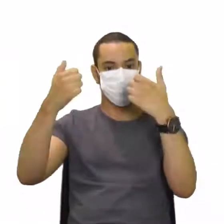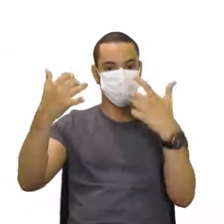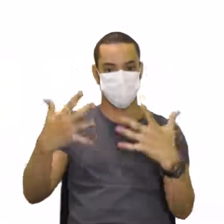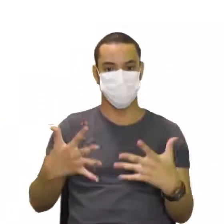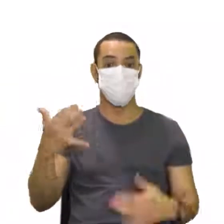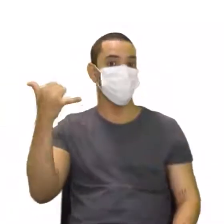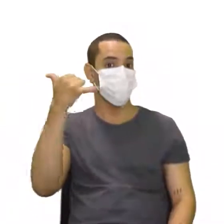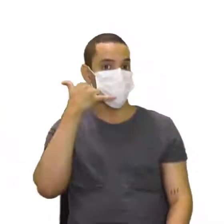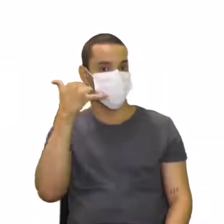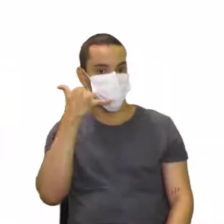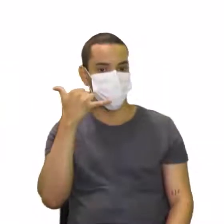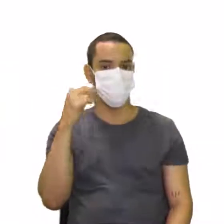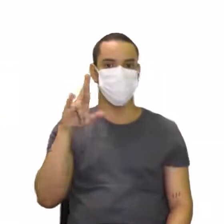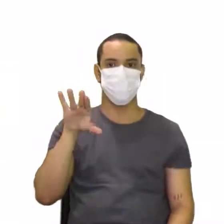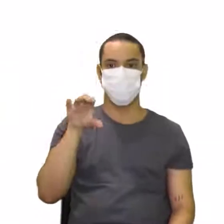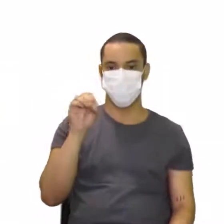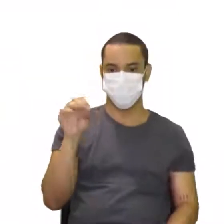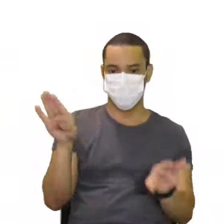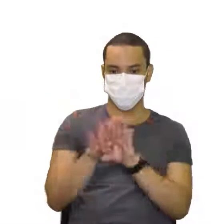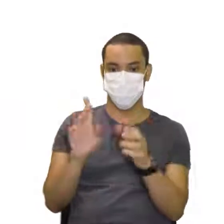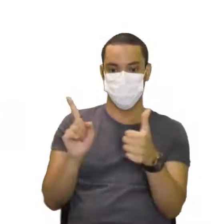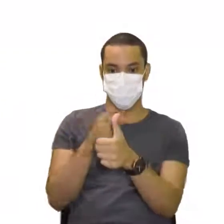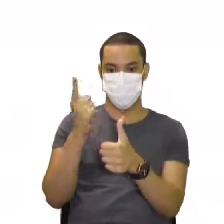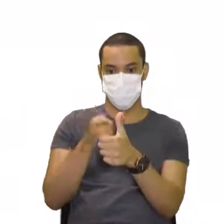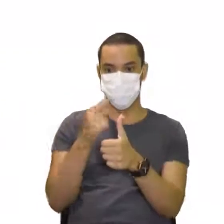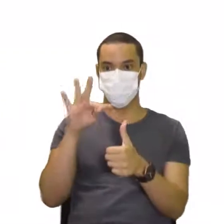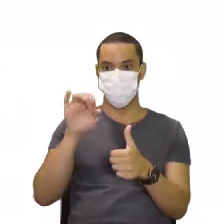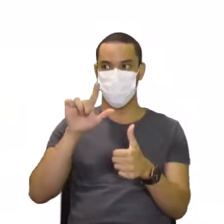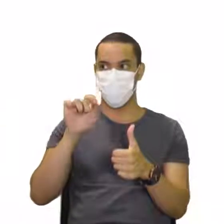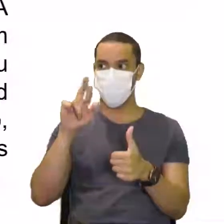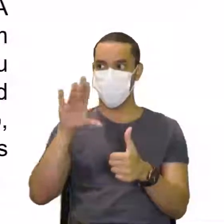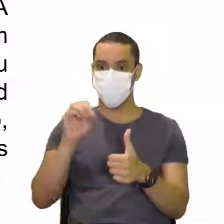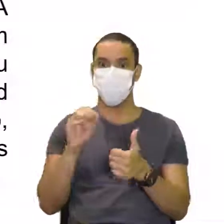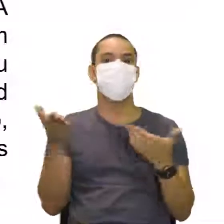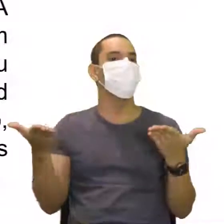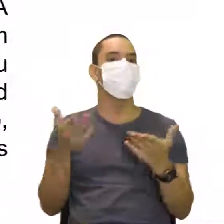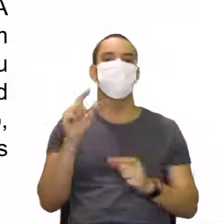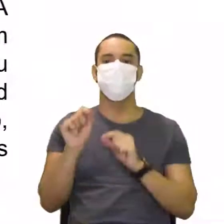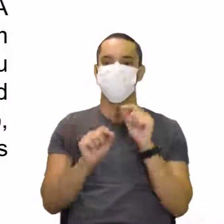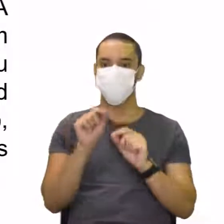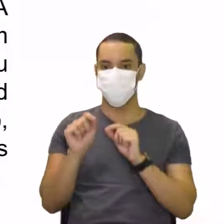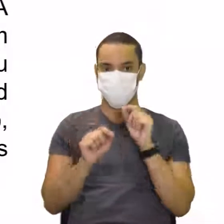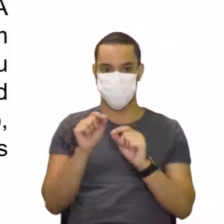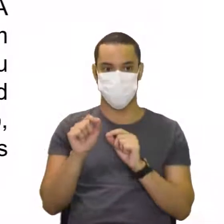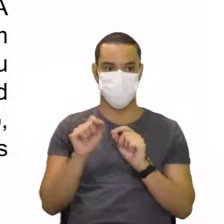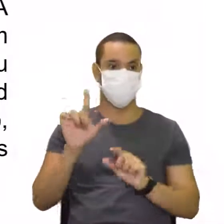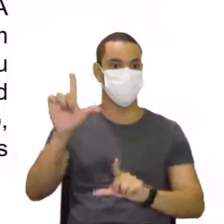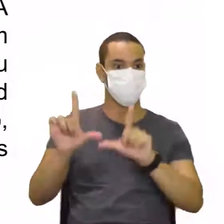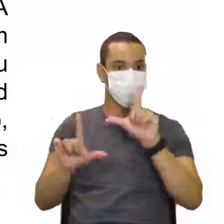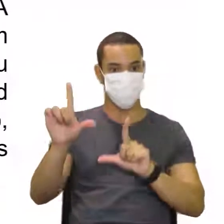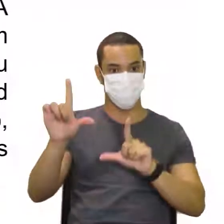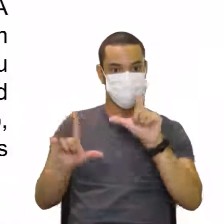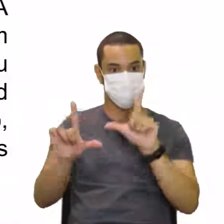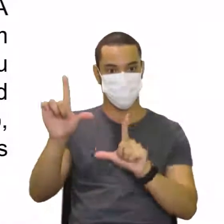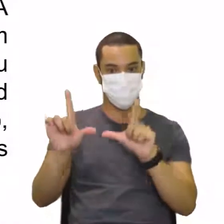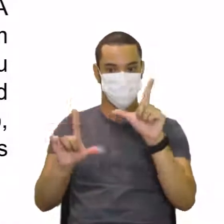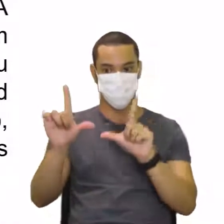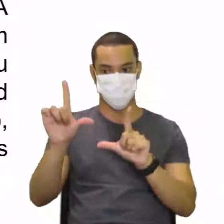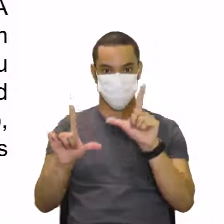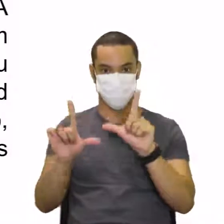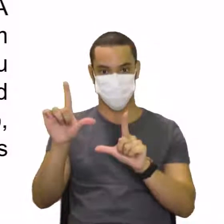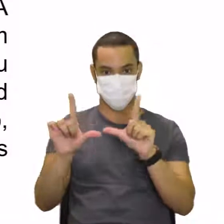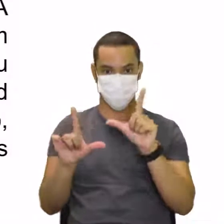telefone, falamos de rádio, falamos primeiro de telégrafo, agora vamos para quem? Televisão, ok?